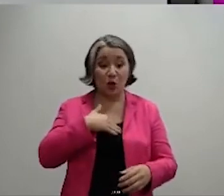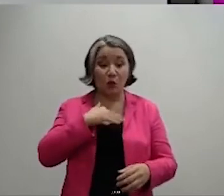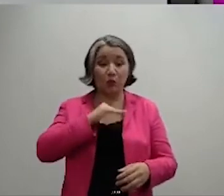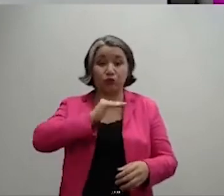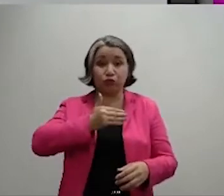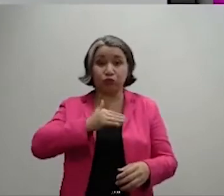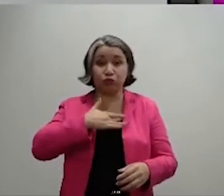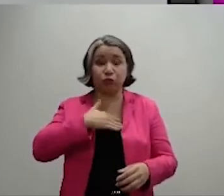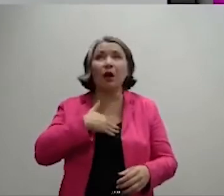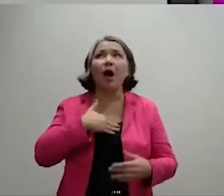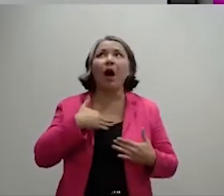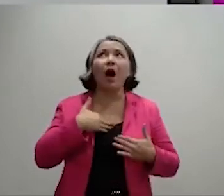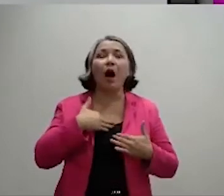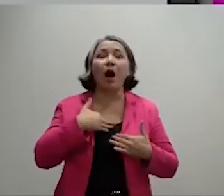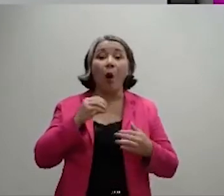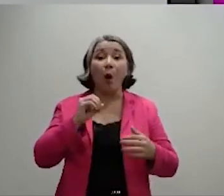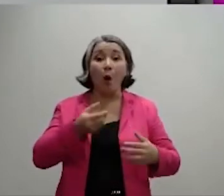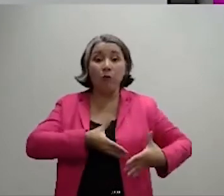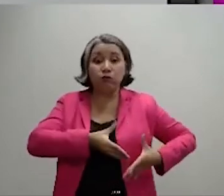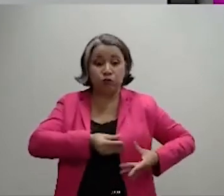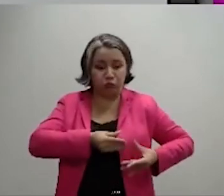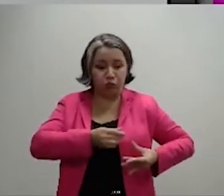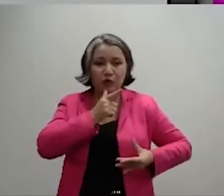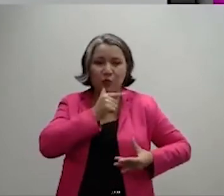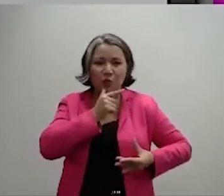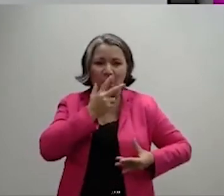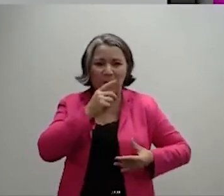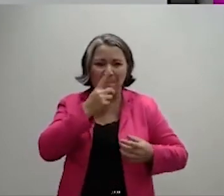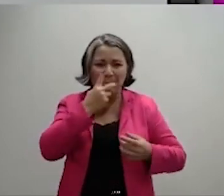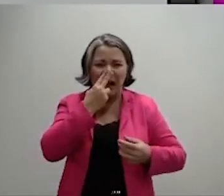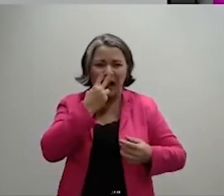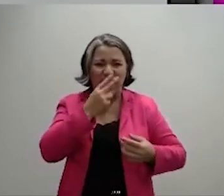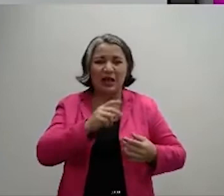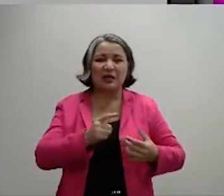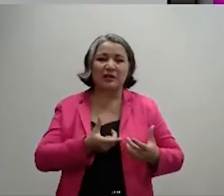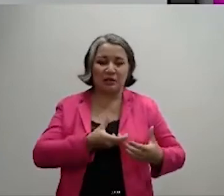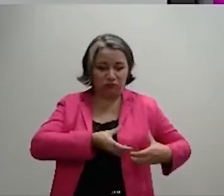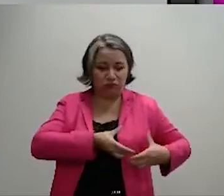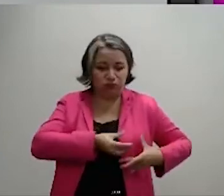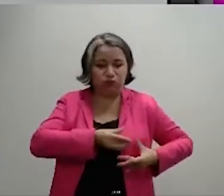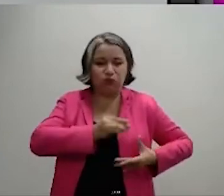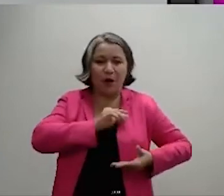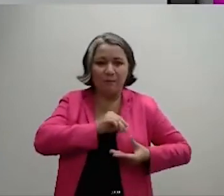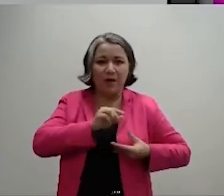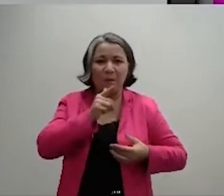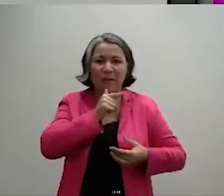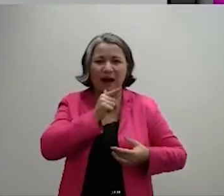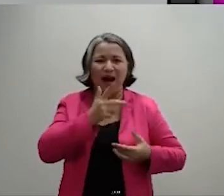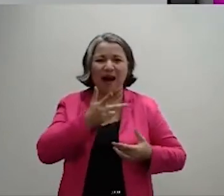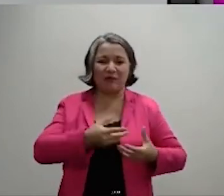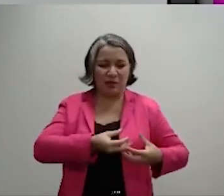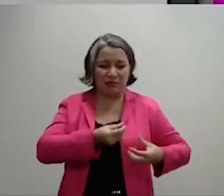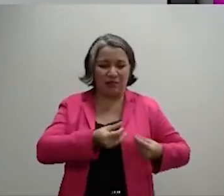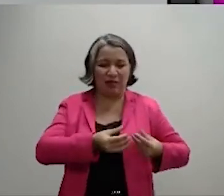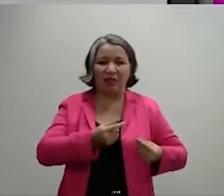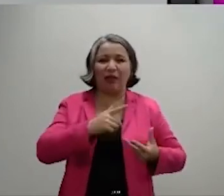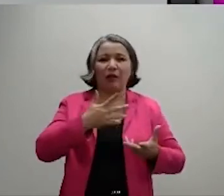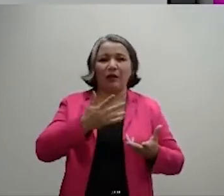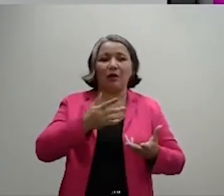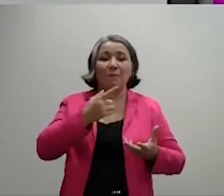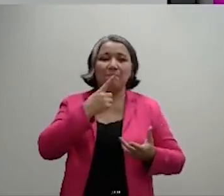ter saída de secreção pelo Mineiro é a gente é muito de descarga papilar né Essa secreção geralmente ela pode ser